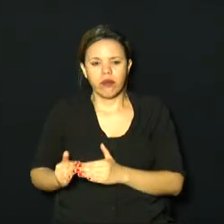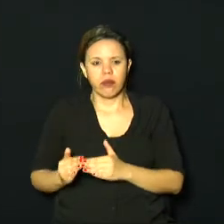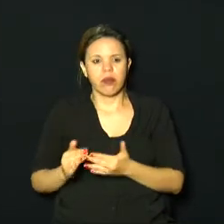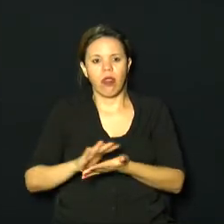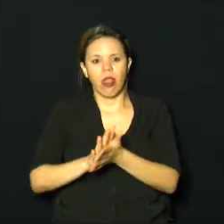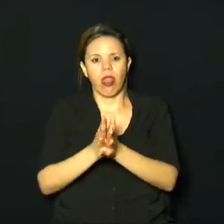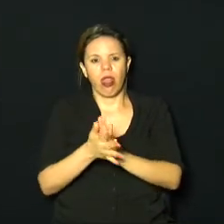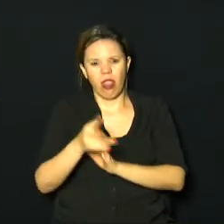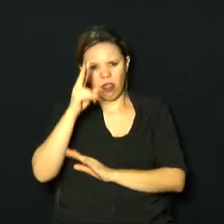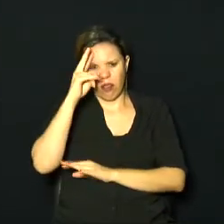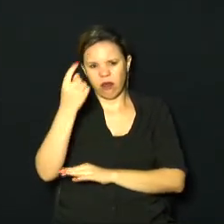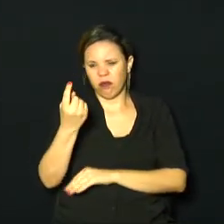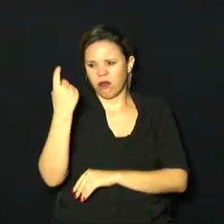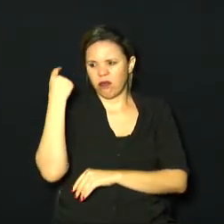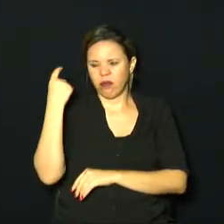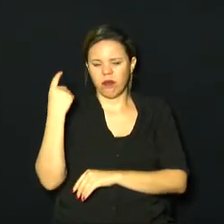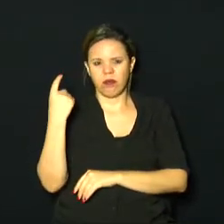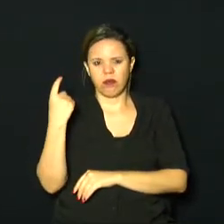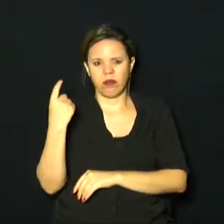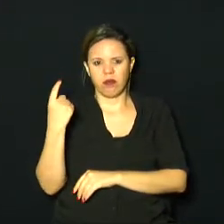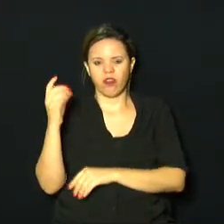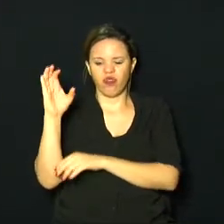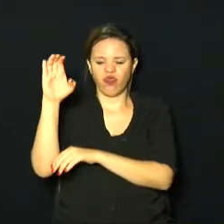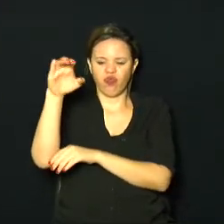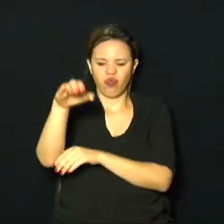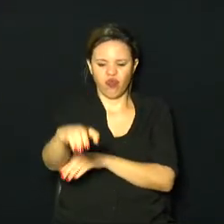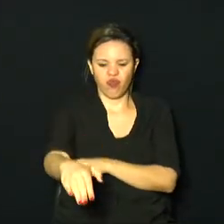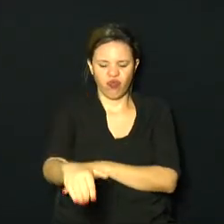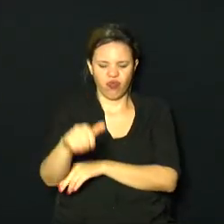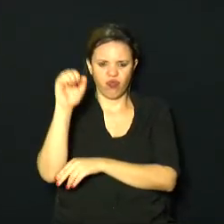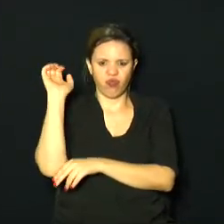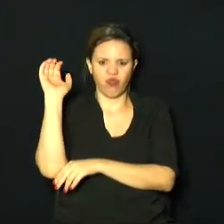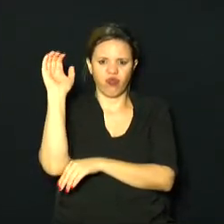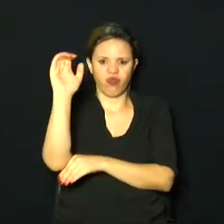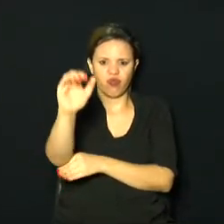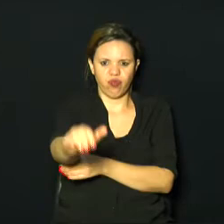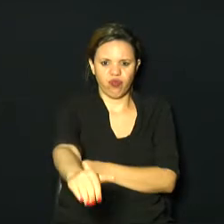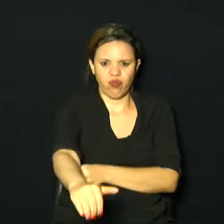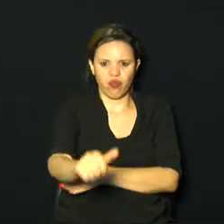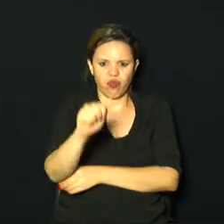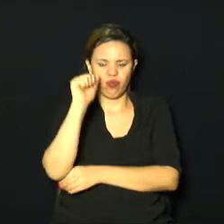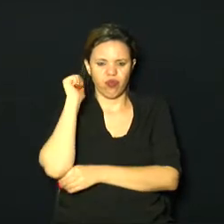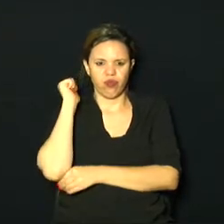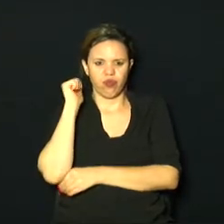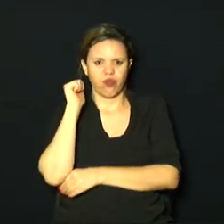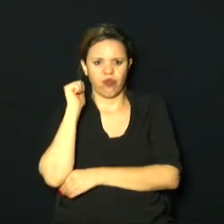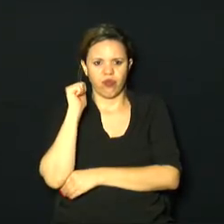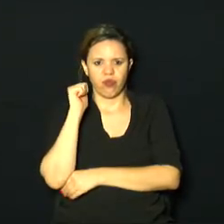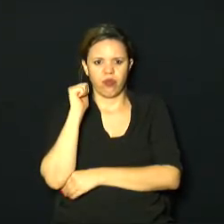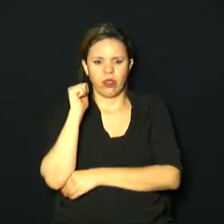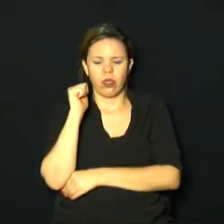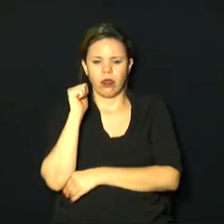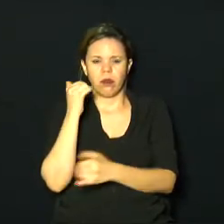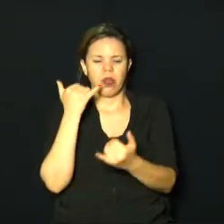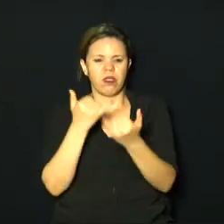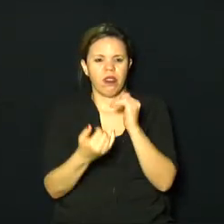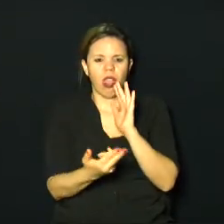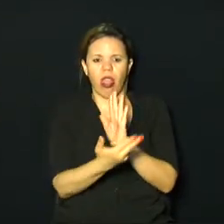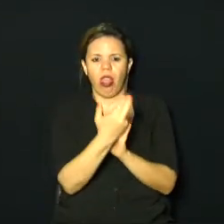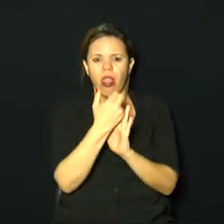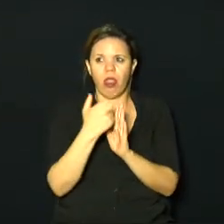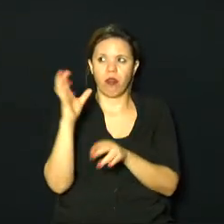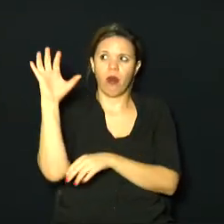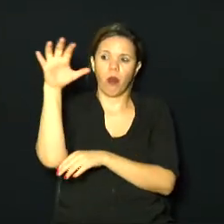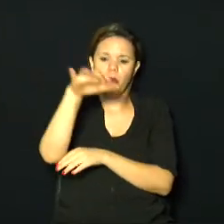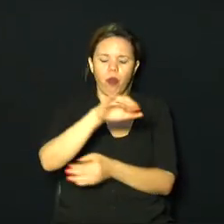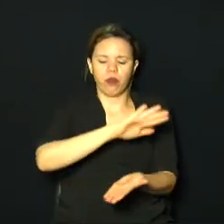deve lembrar dessa cena, os tratores vindo, parecia desenho, entendeu? Aquelas máquinas enormes